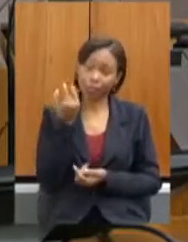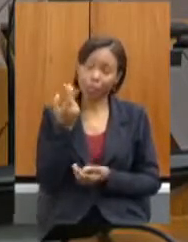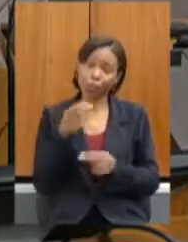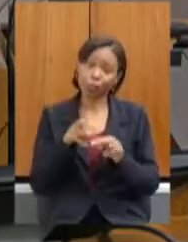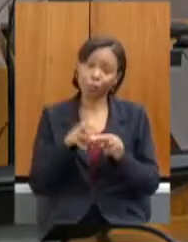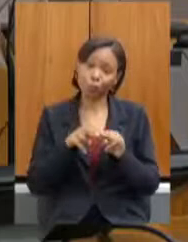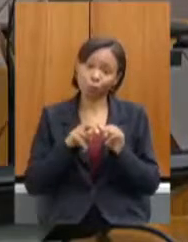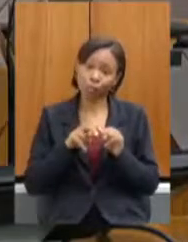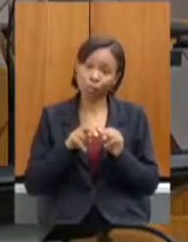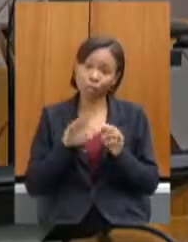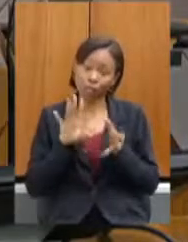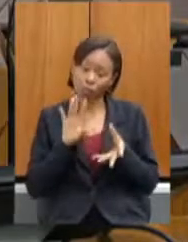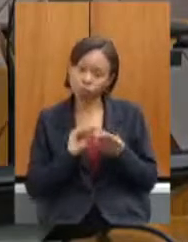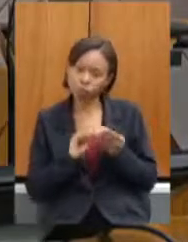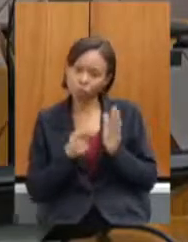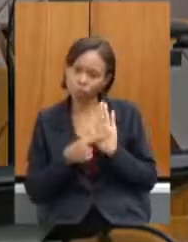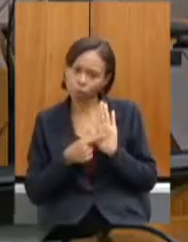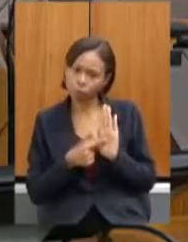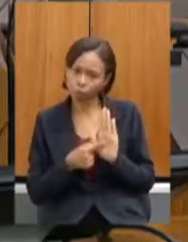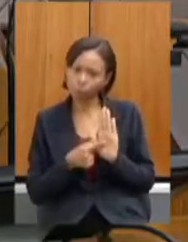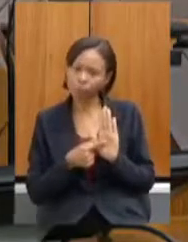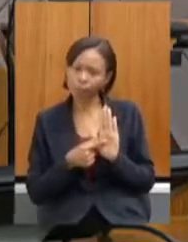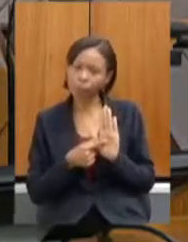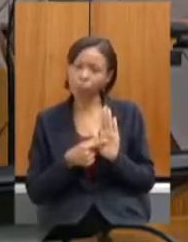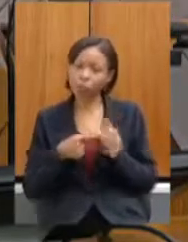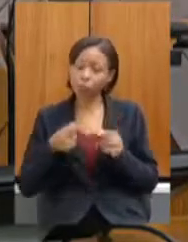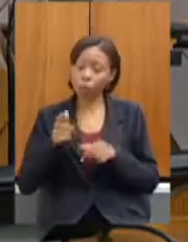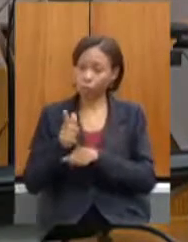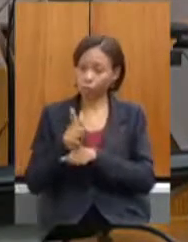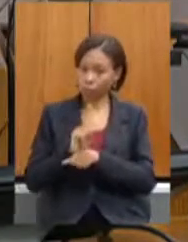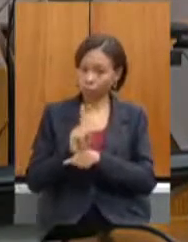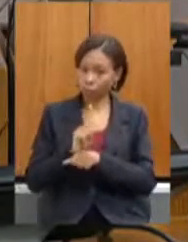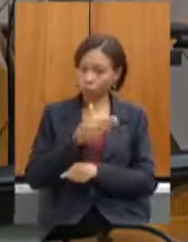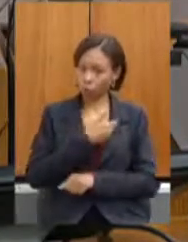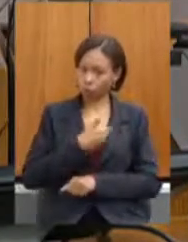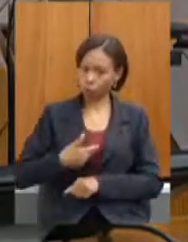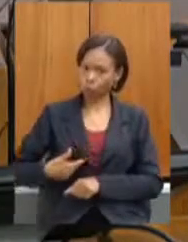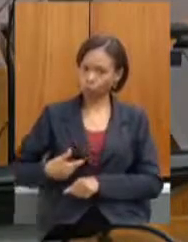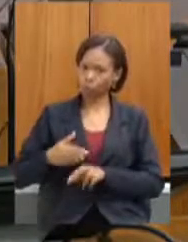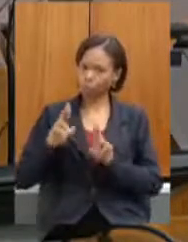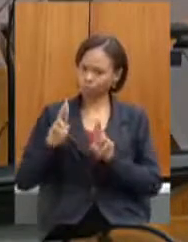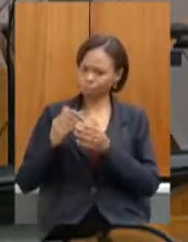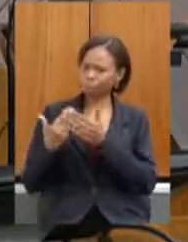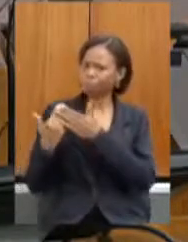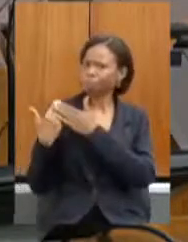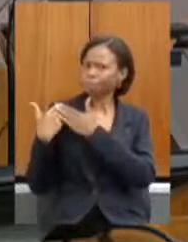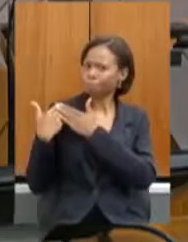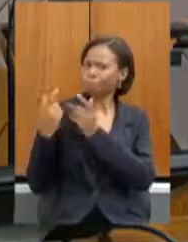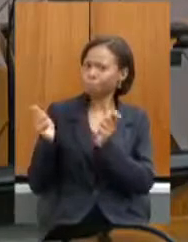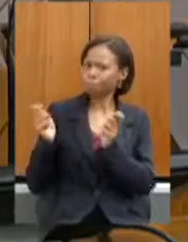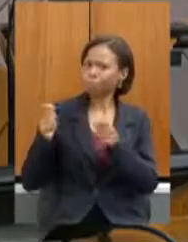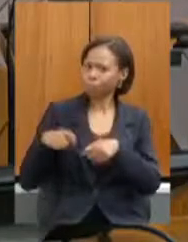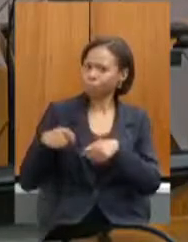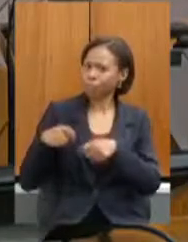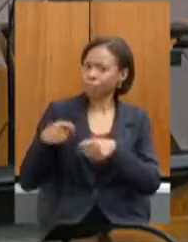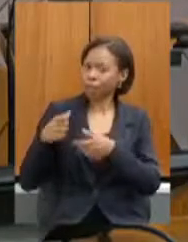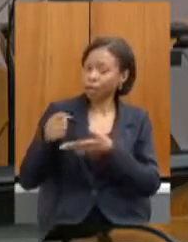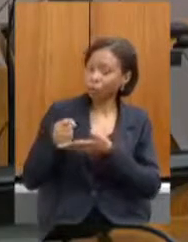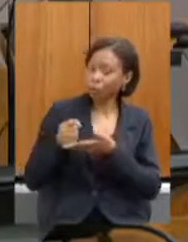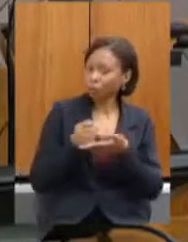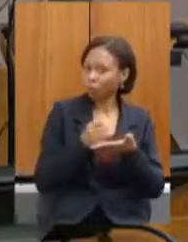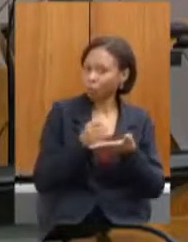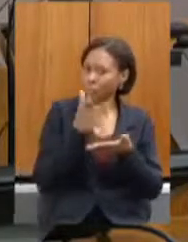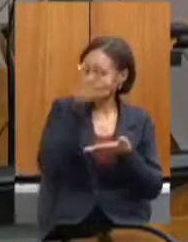finalístico que mostra que uma gestão pública é responsável eficiente salva-vidas